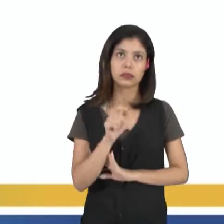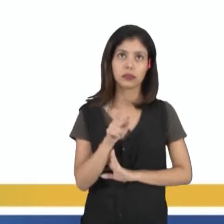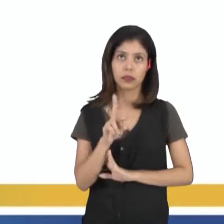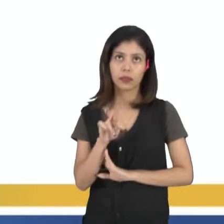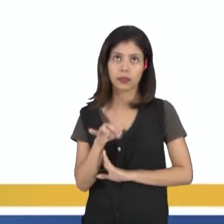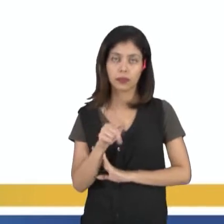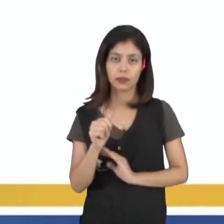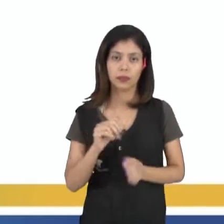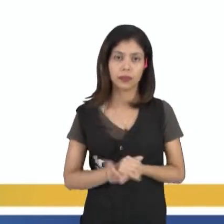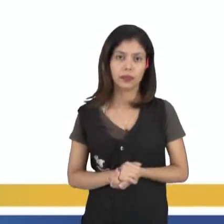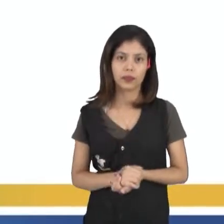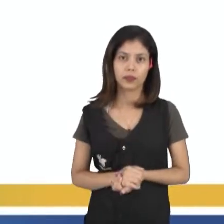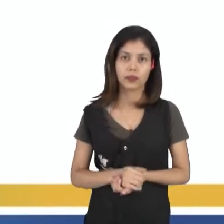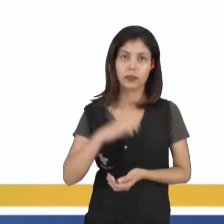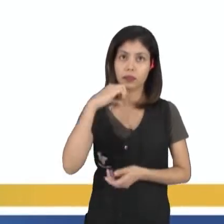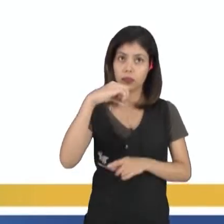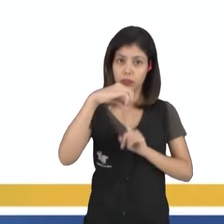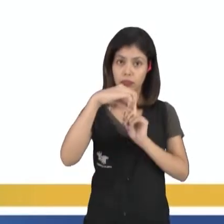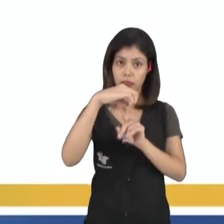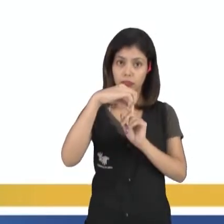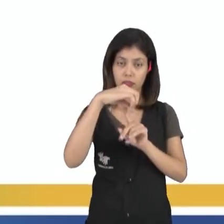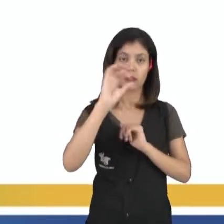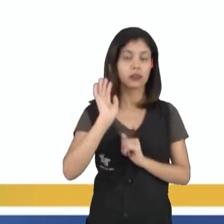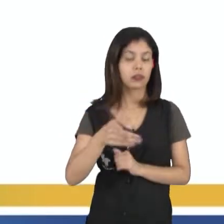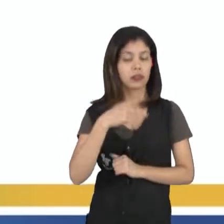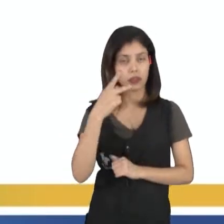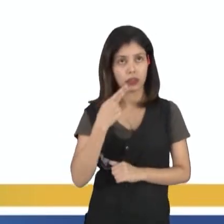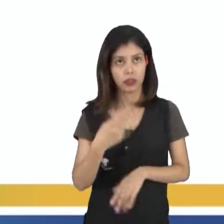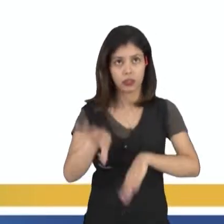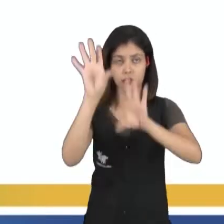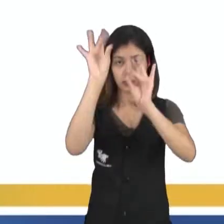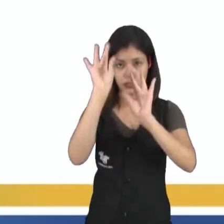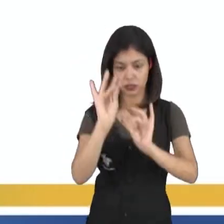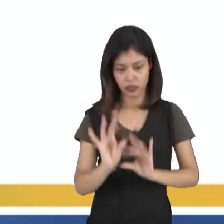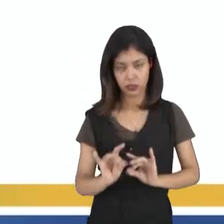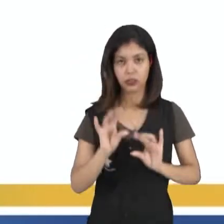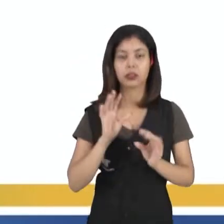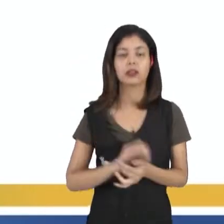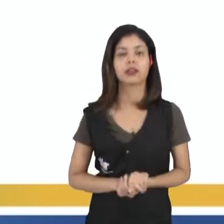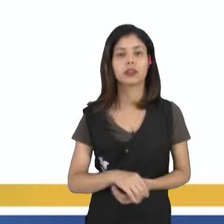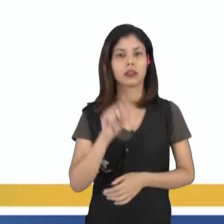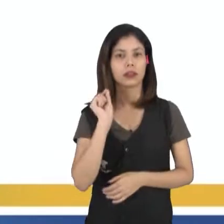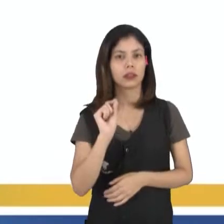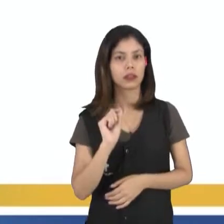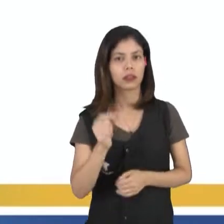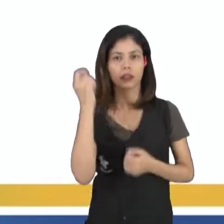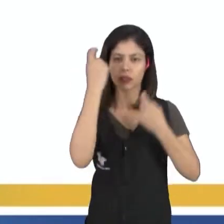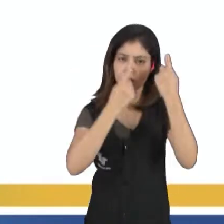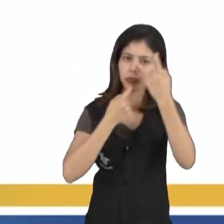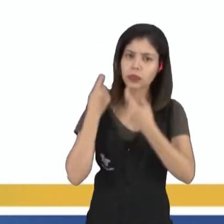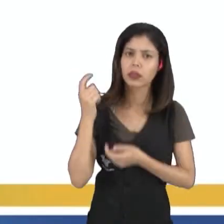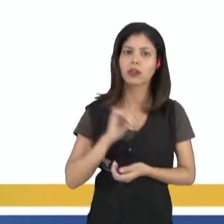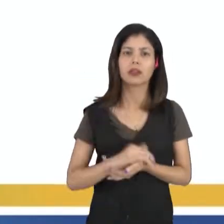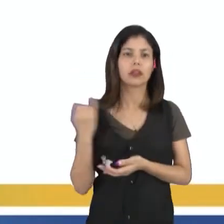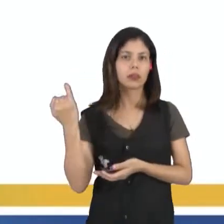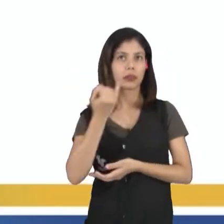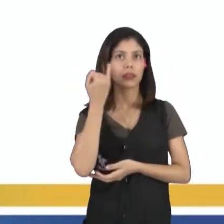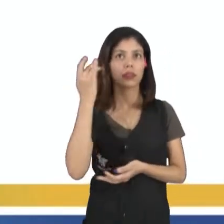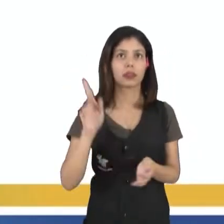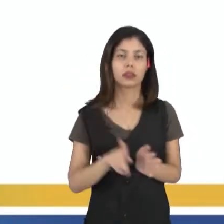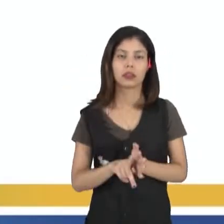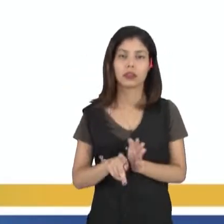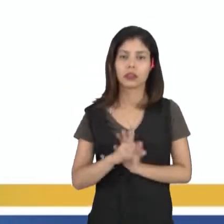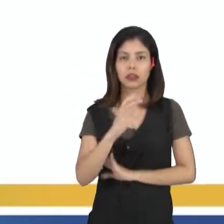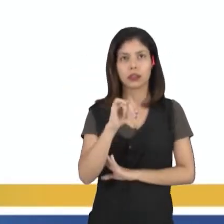né? Temos aí as 9, que a gente já falou sobre elas, tá? O que elas expressam e as principais